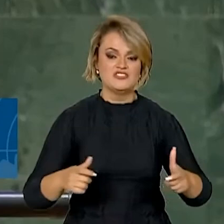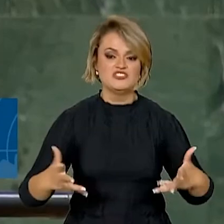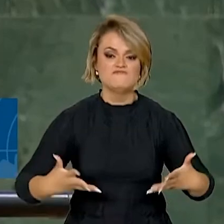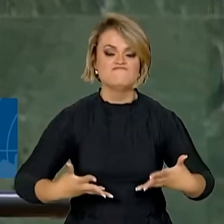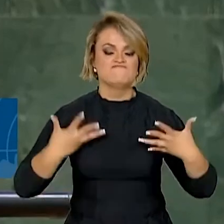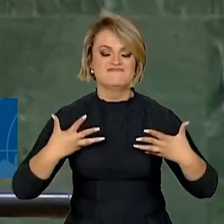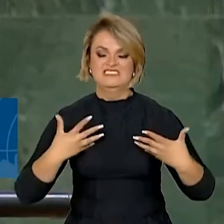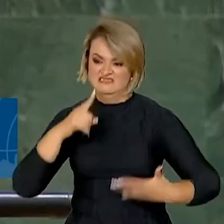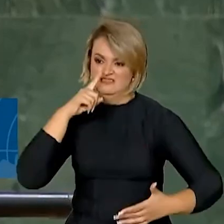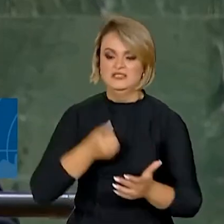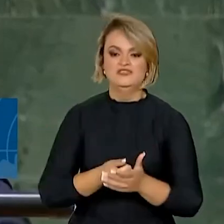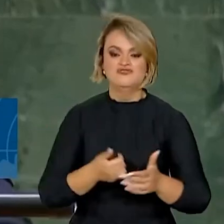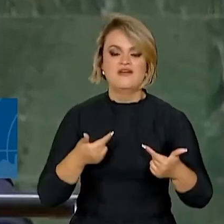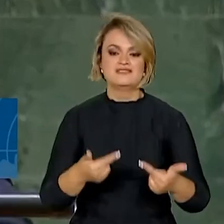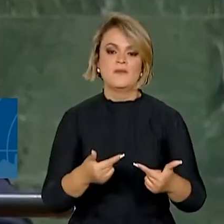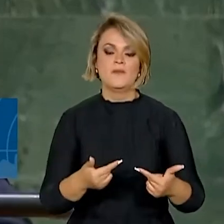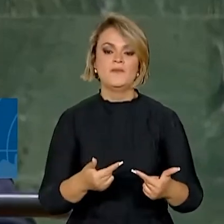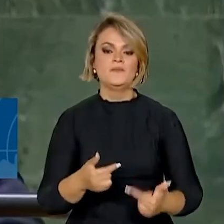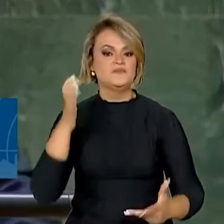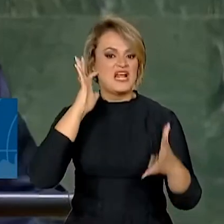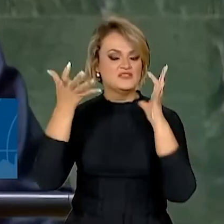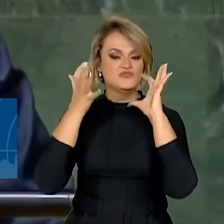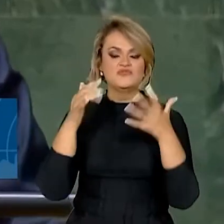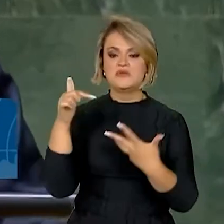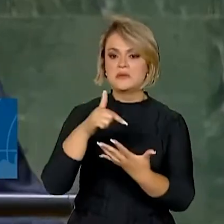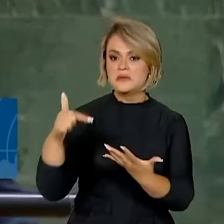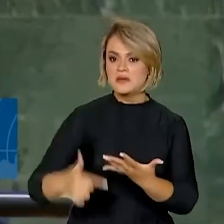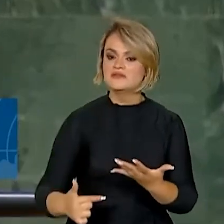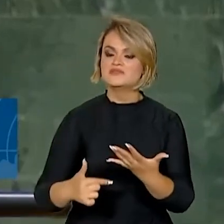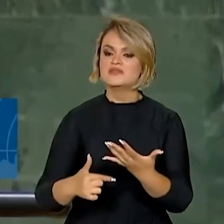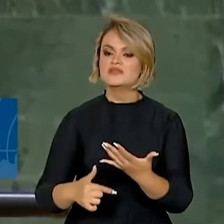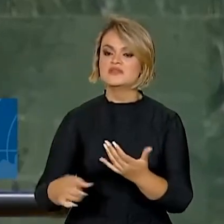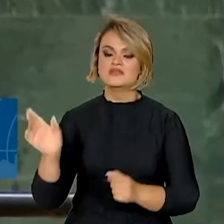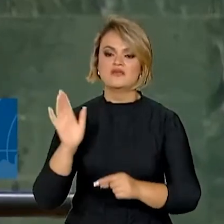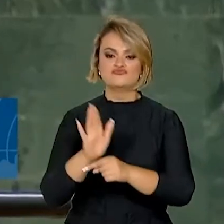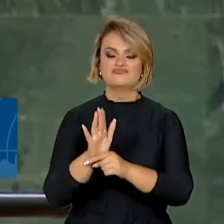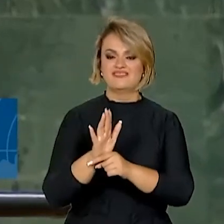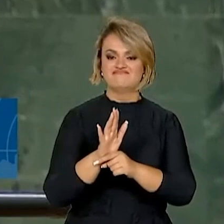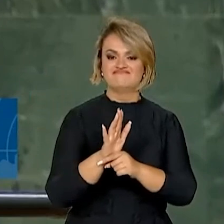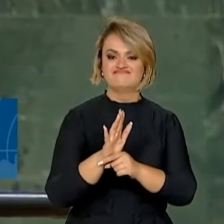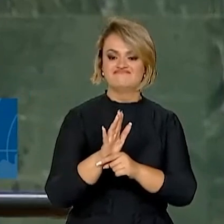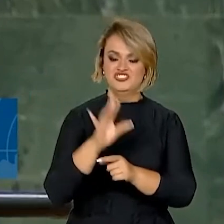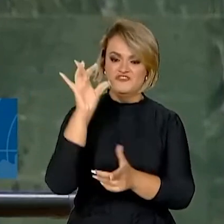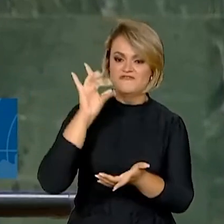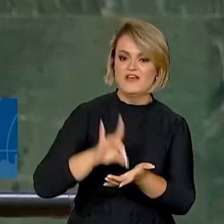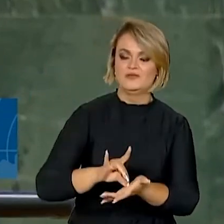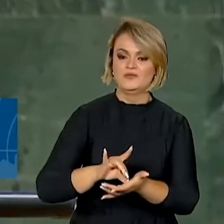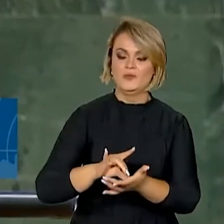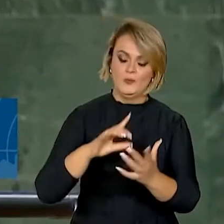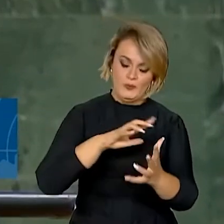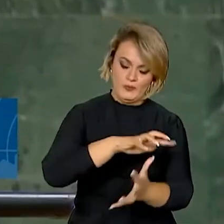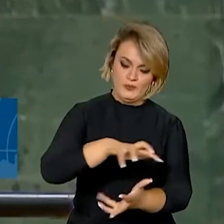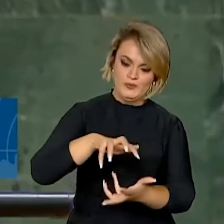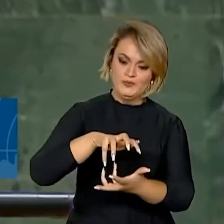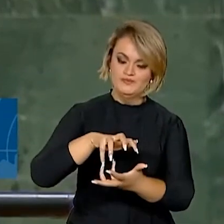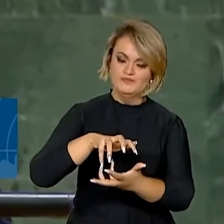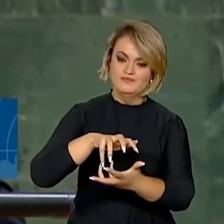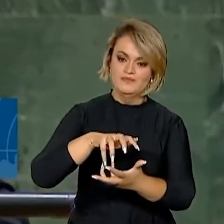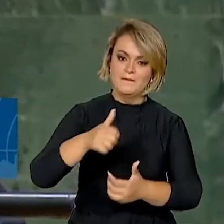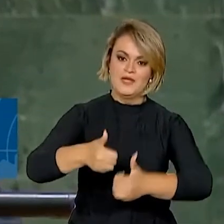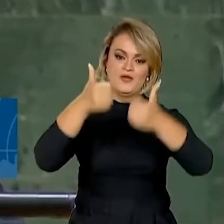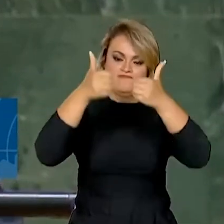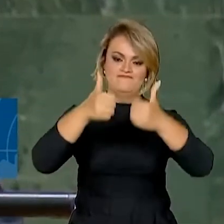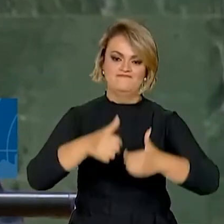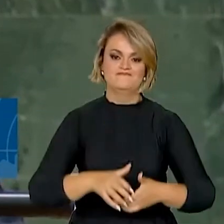e determinação para vencer a desigualdade e transformar efetivamente o mundo ao